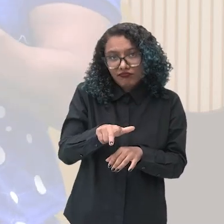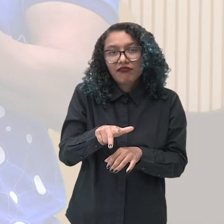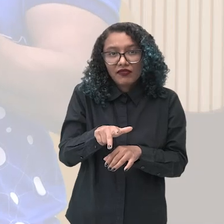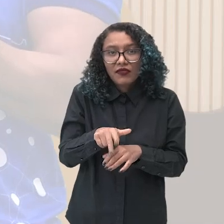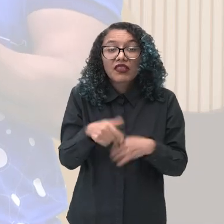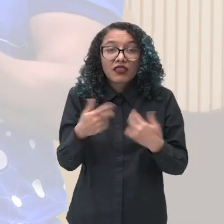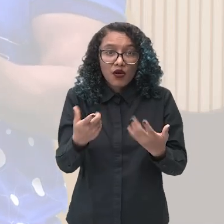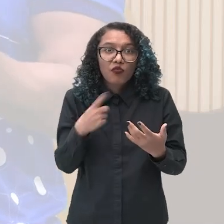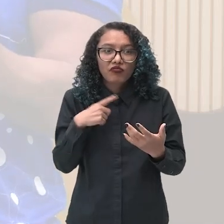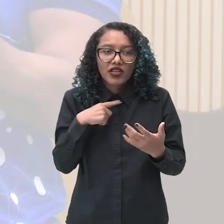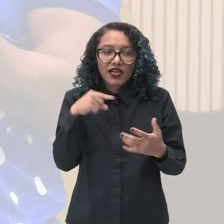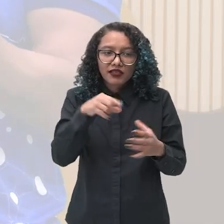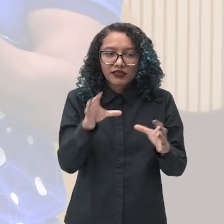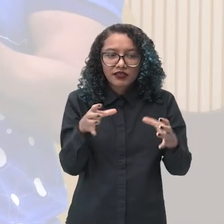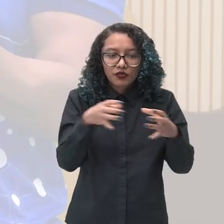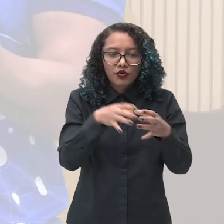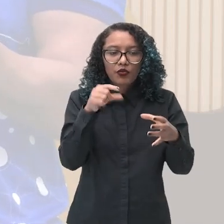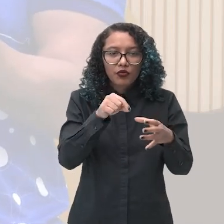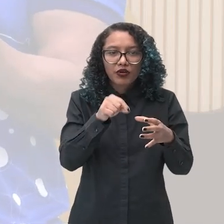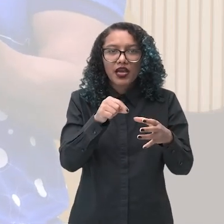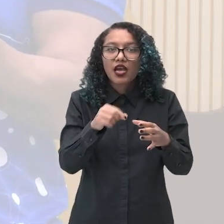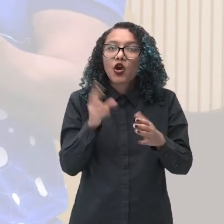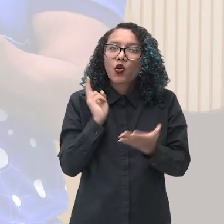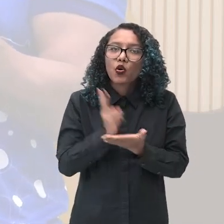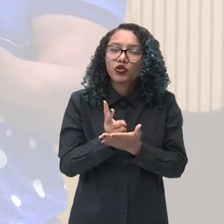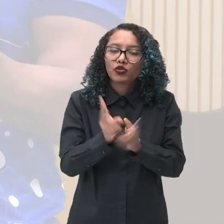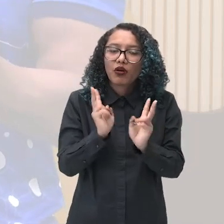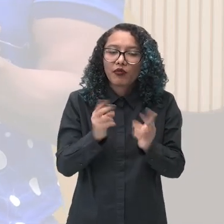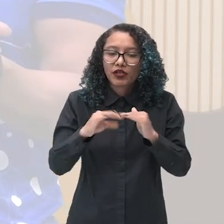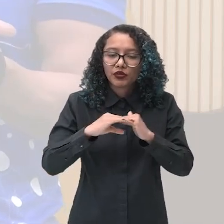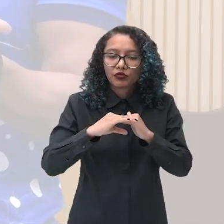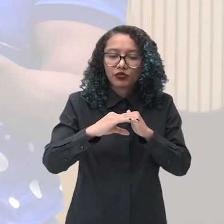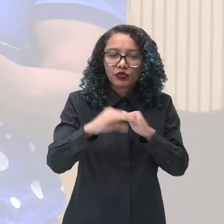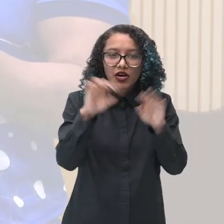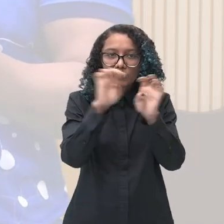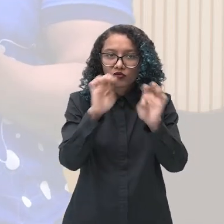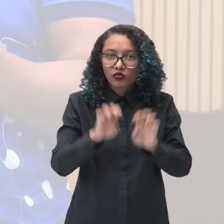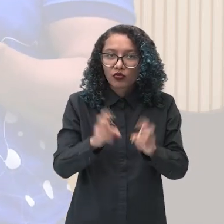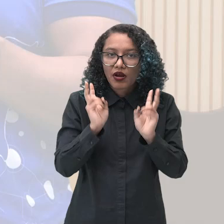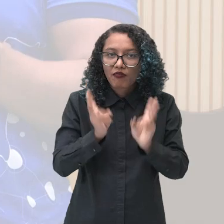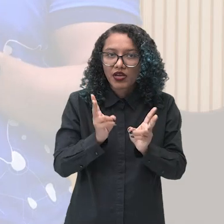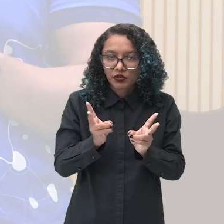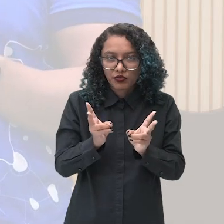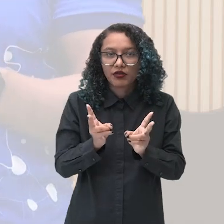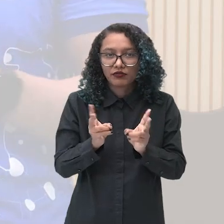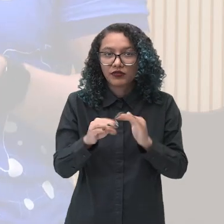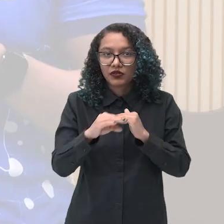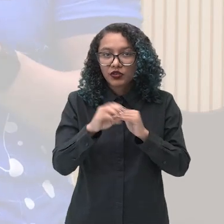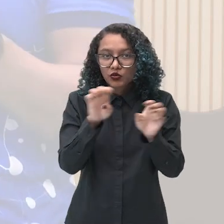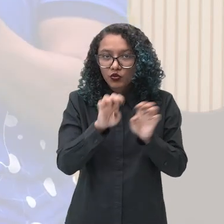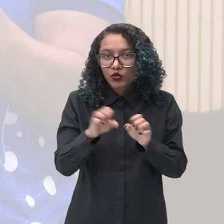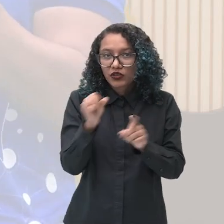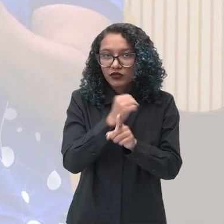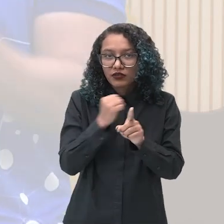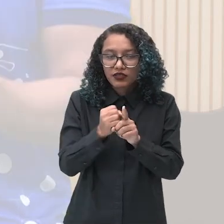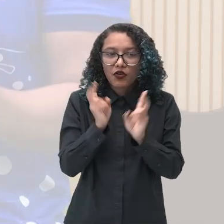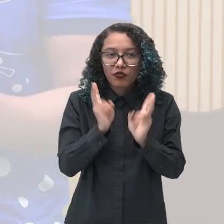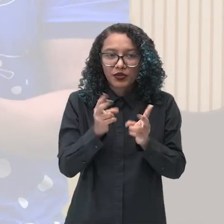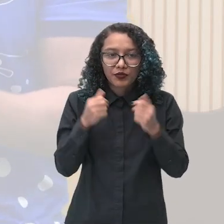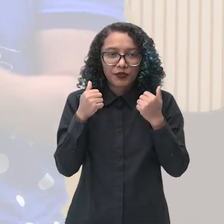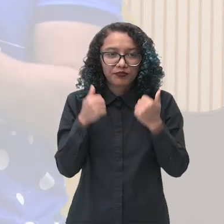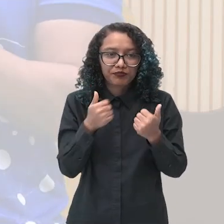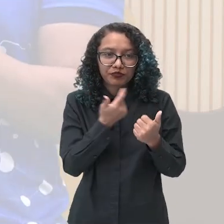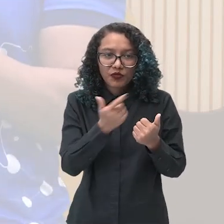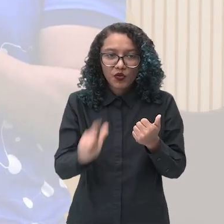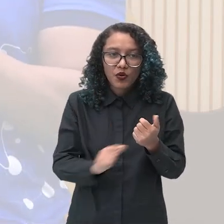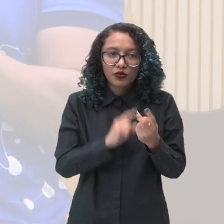social para manter o status quo, a realidade que se tem, a estrutura social que a gente tem. Tudo bem? Temos